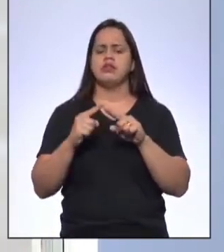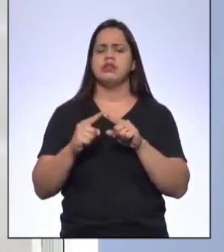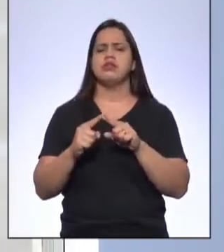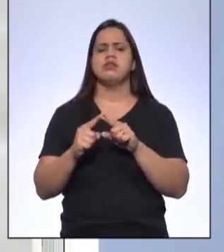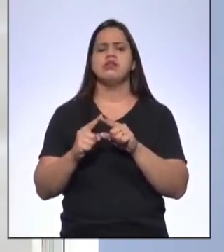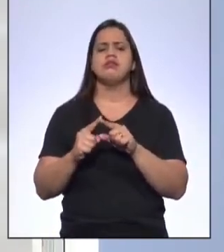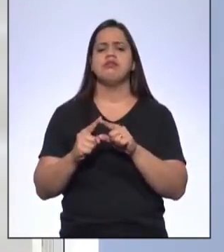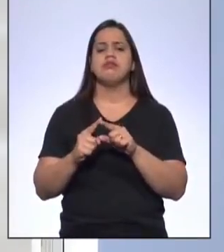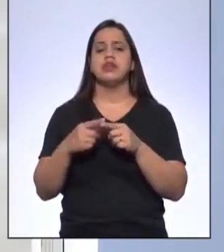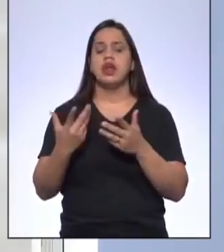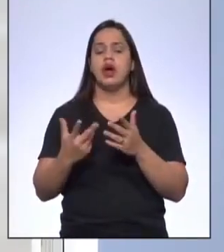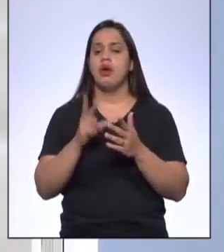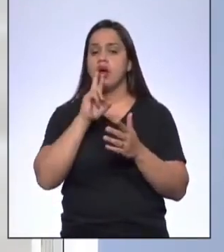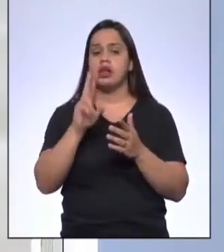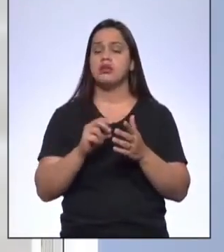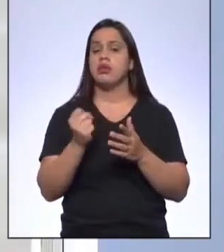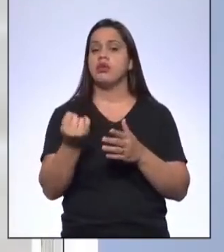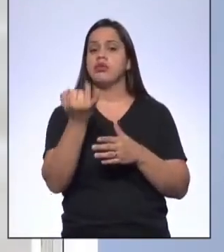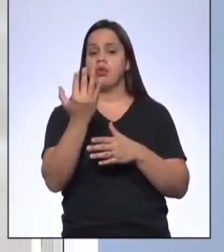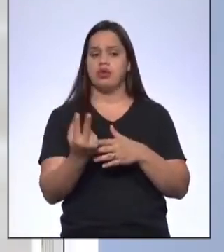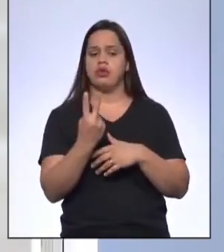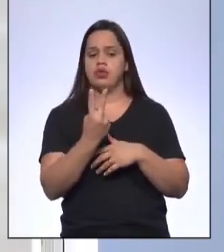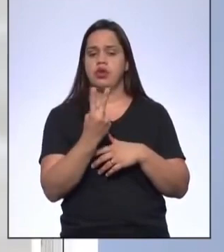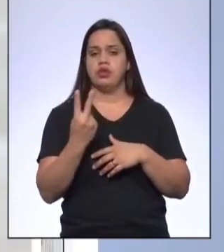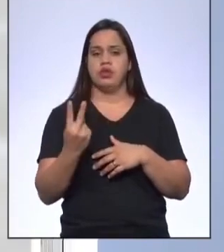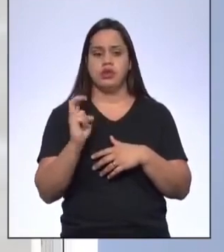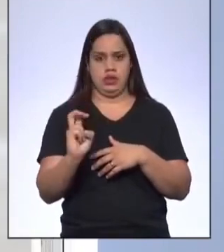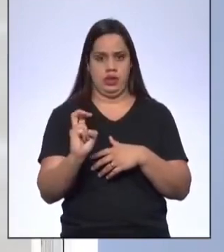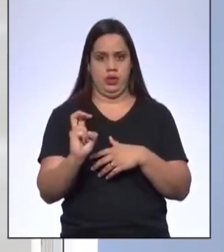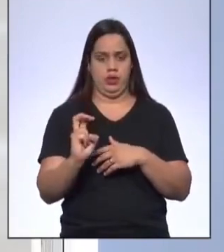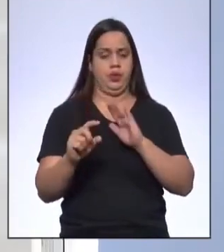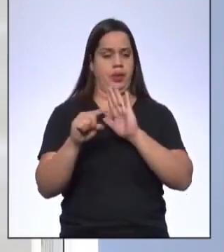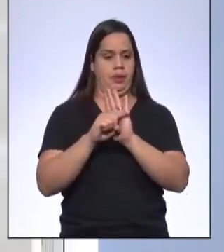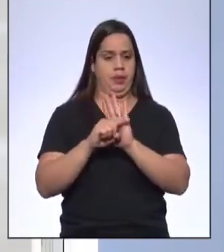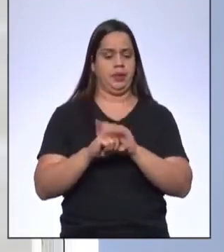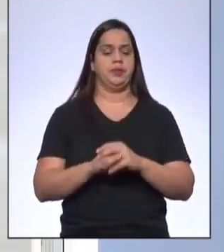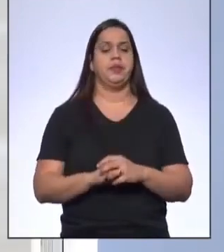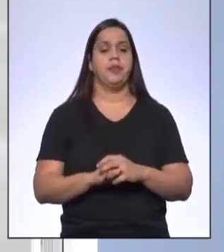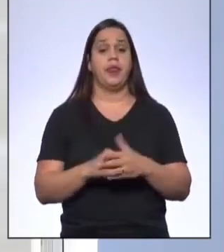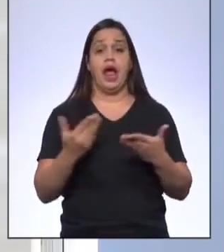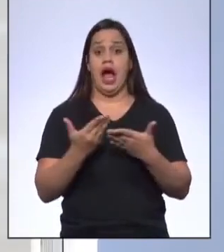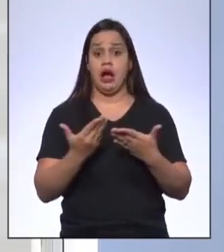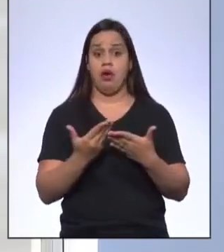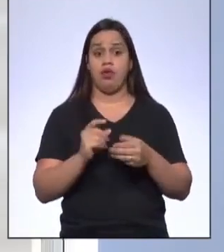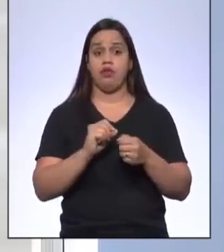400. 225. 225. Se eu multiplicar...